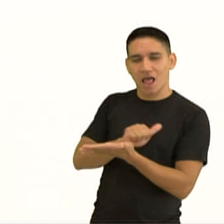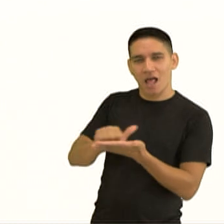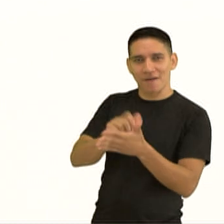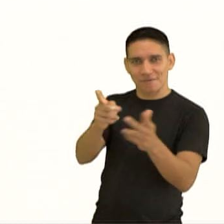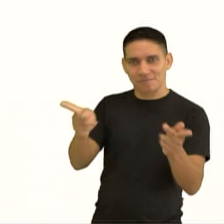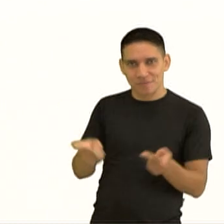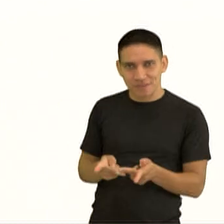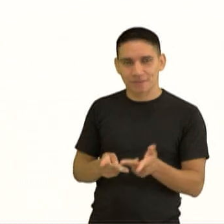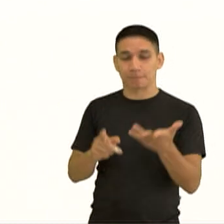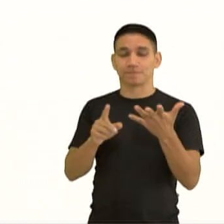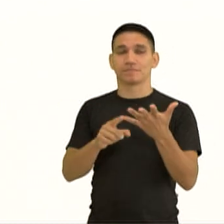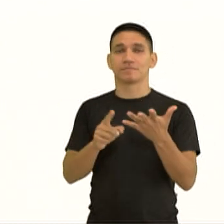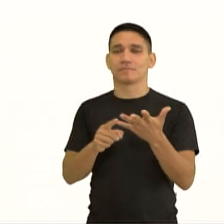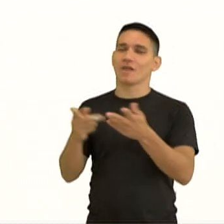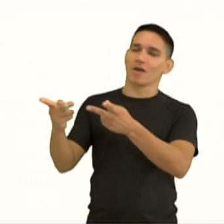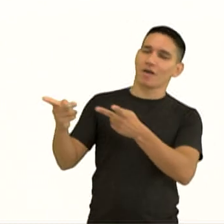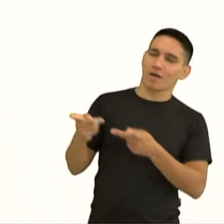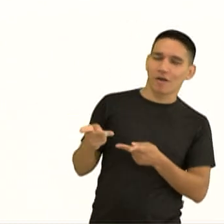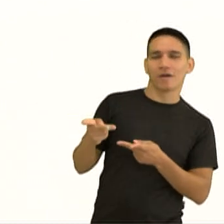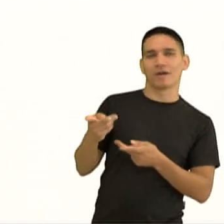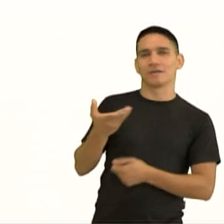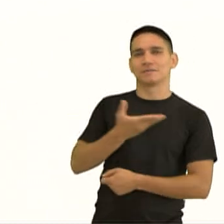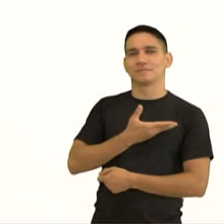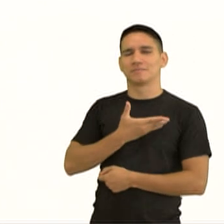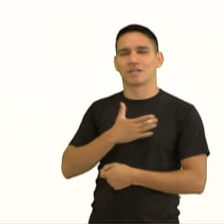the dinner tonight. Ok?